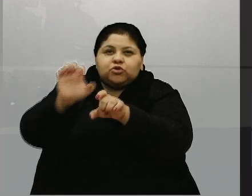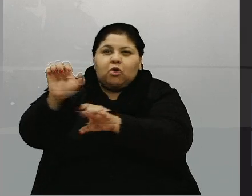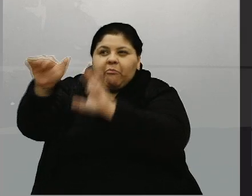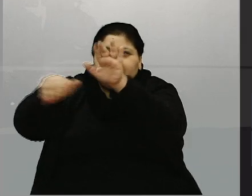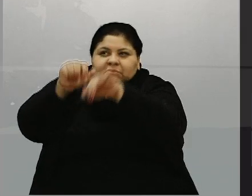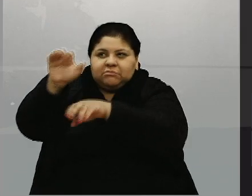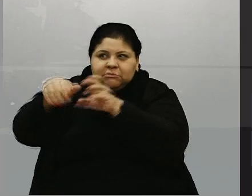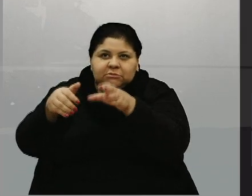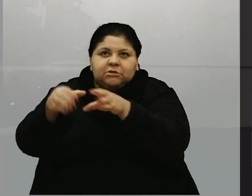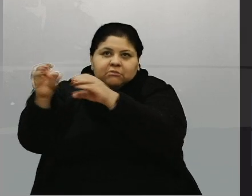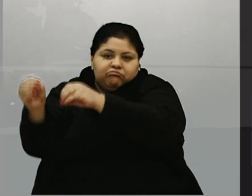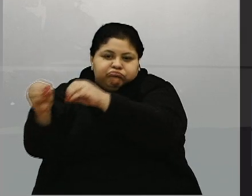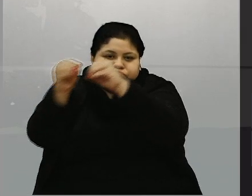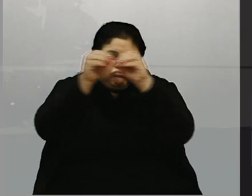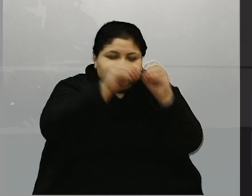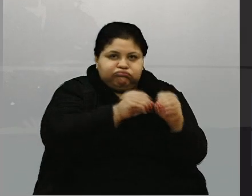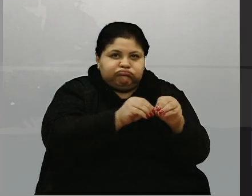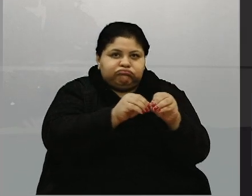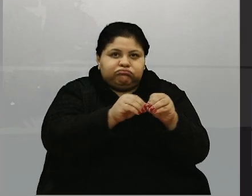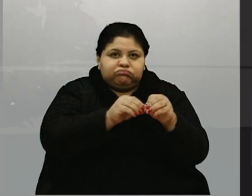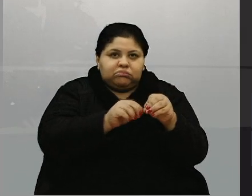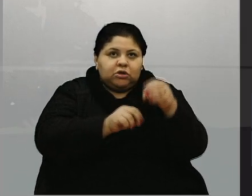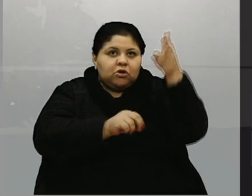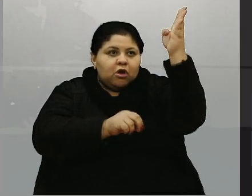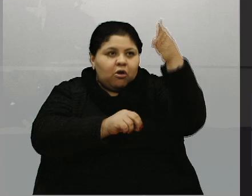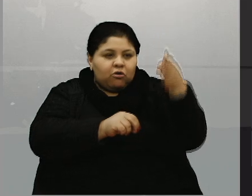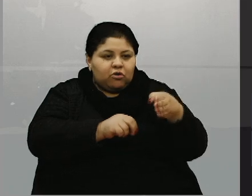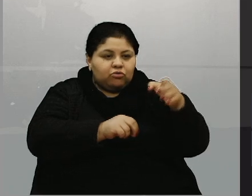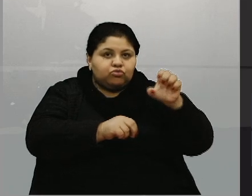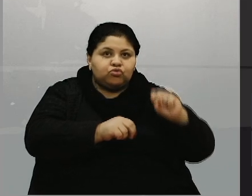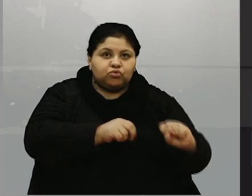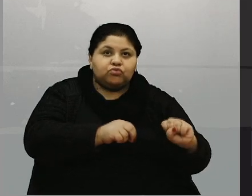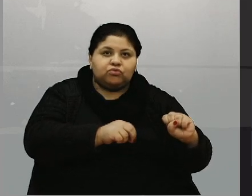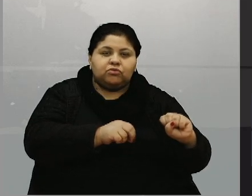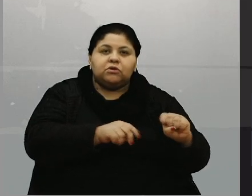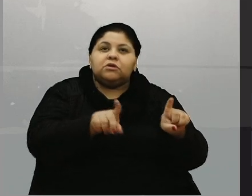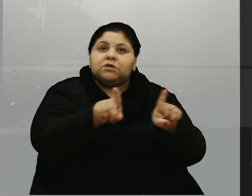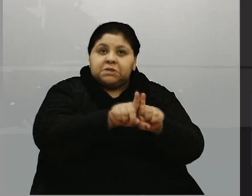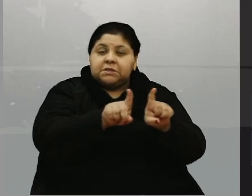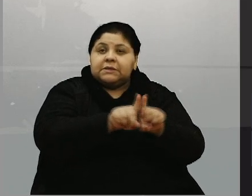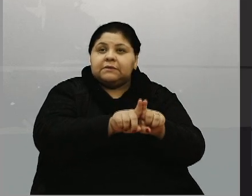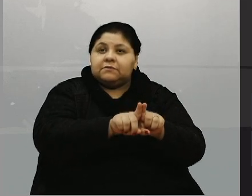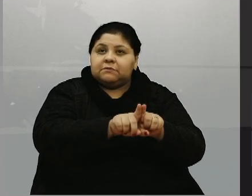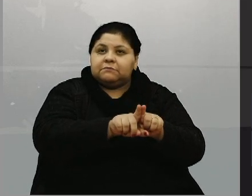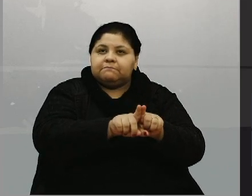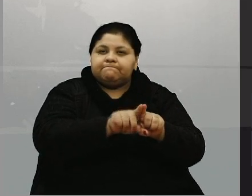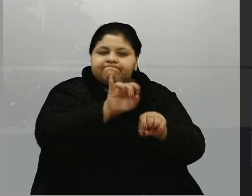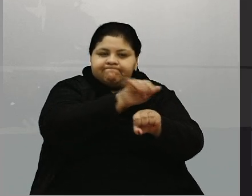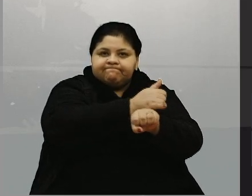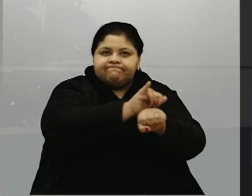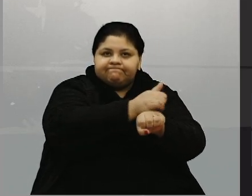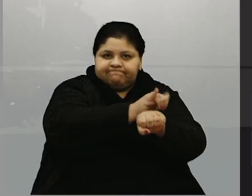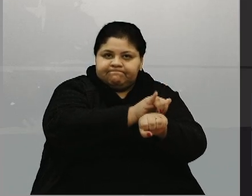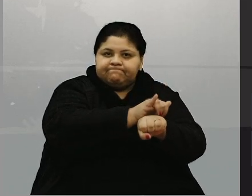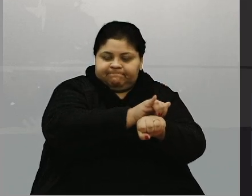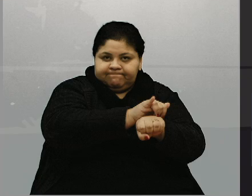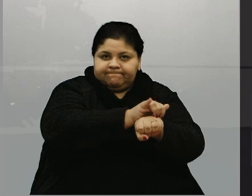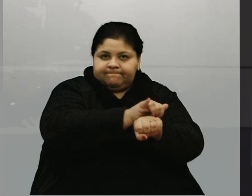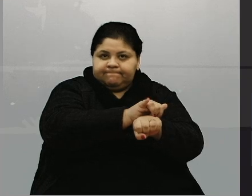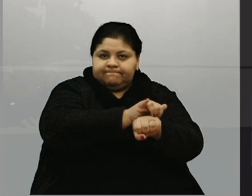para, vamos dizer, ocupar essa região sul, que era uma região também muito estratégica aqui para